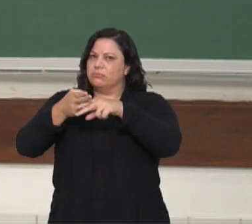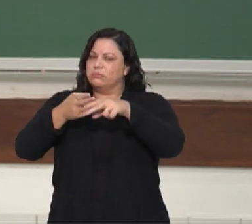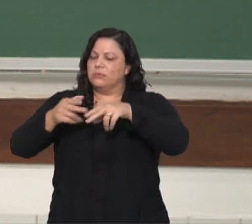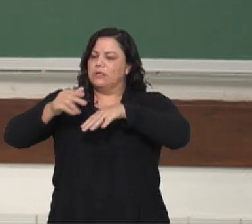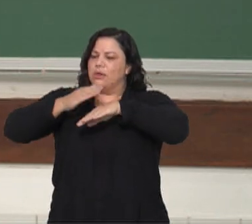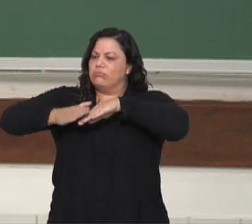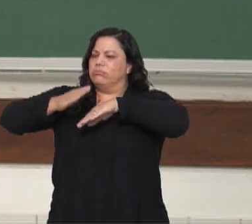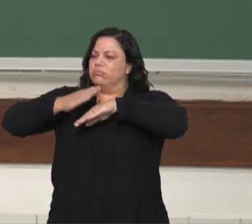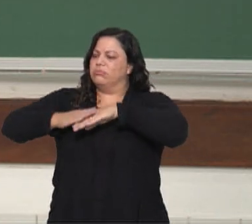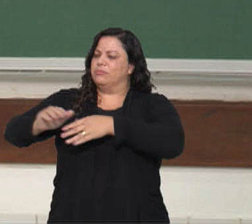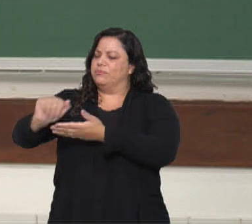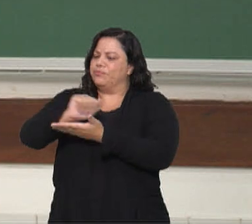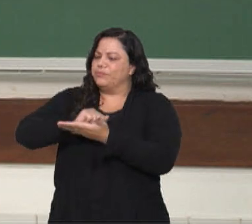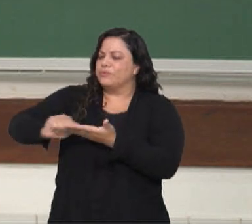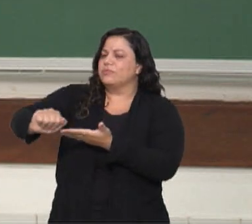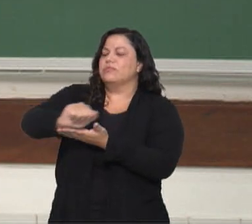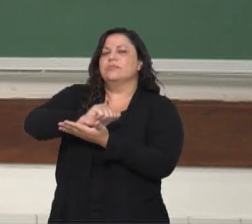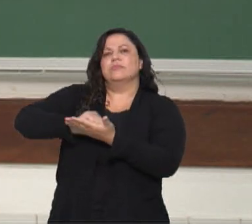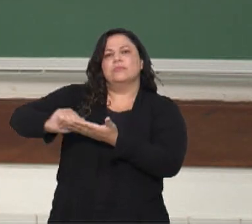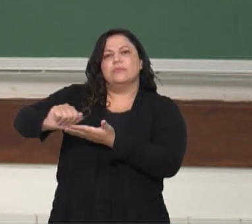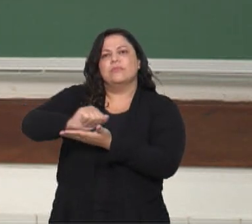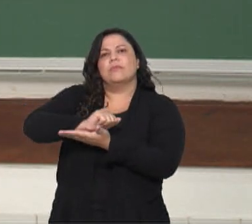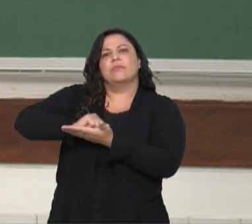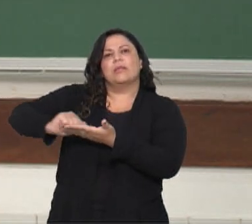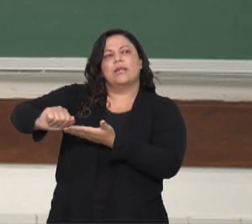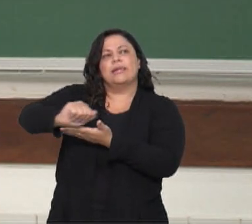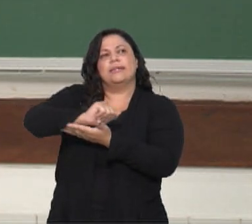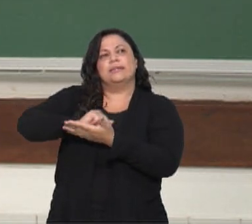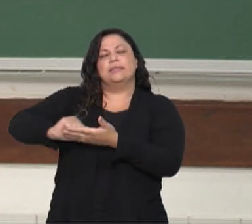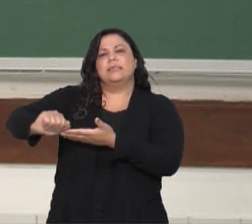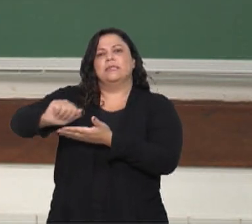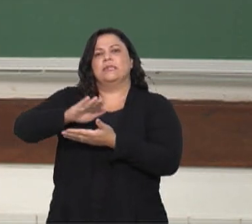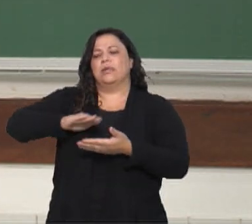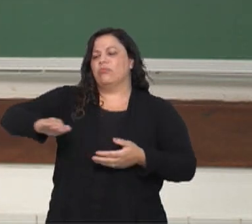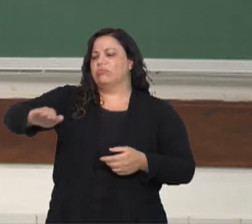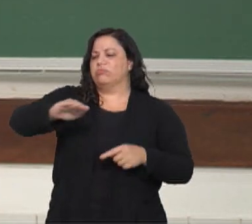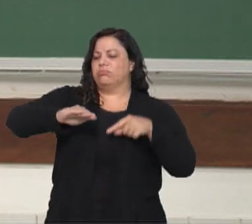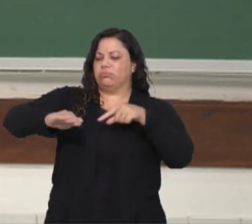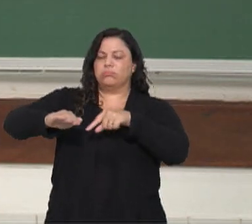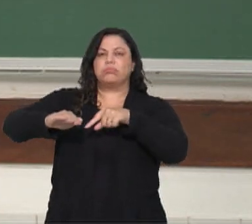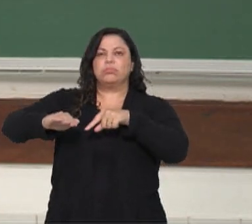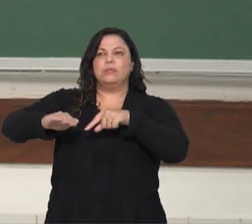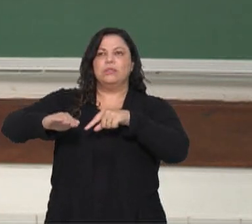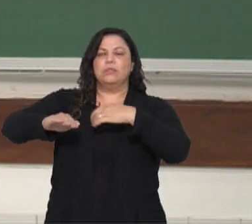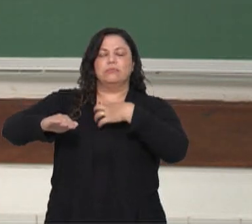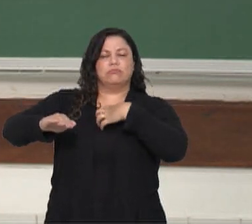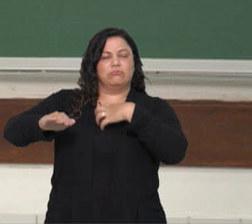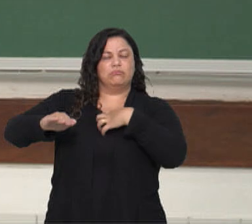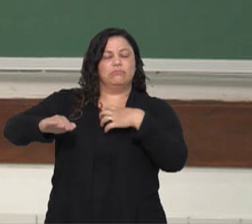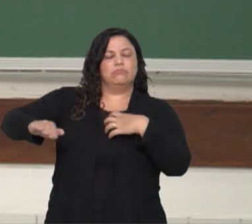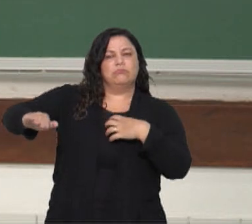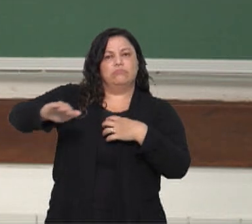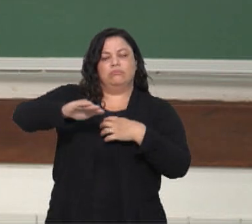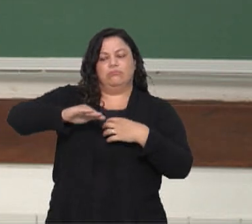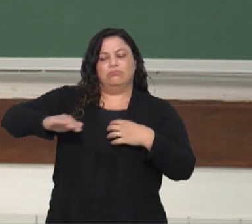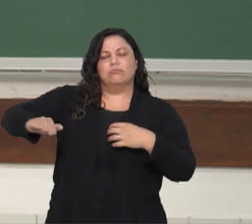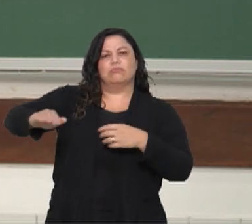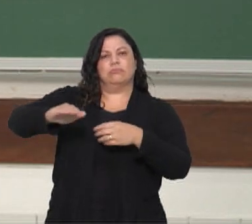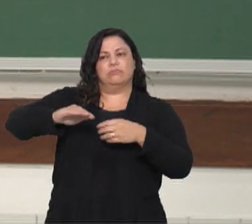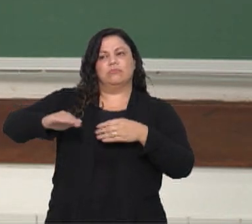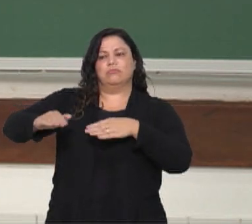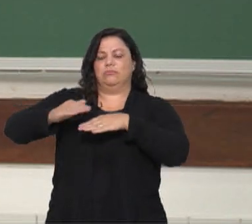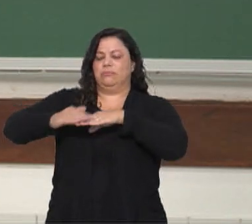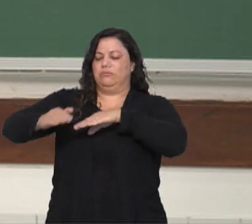menor frente a uma pedra maior e ele ia fazendo esse polimento para dar o formato do fio, o corte,